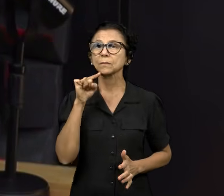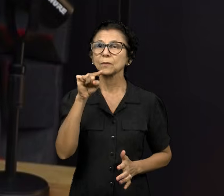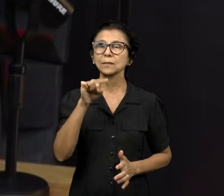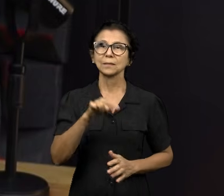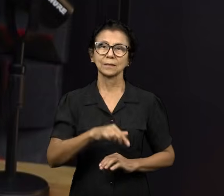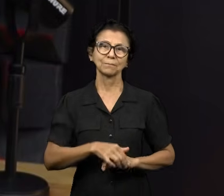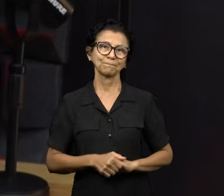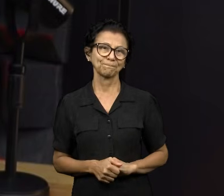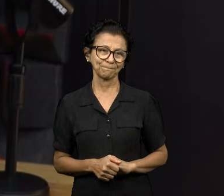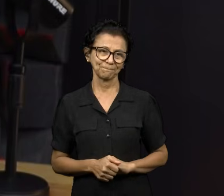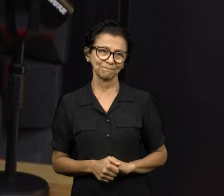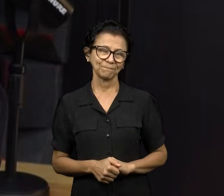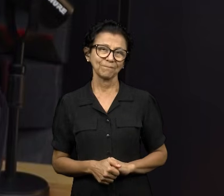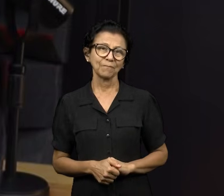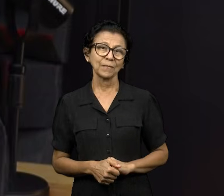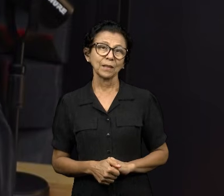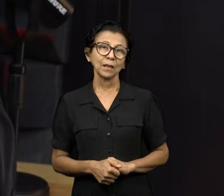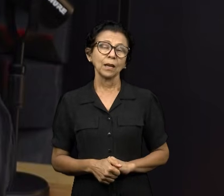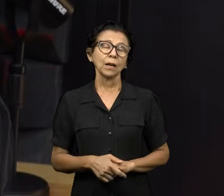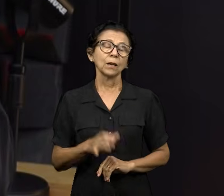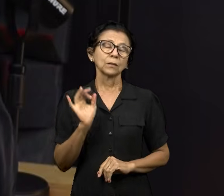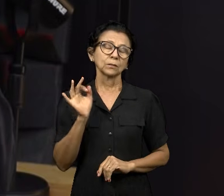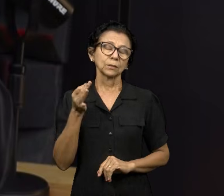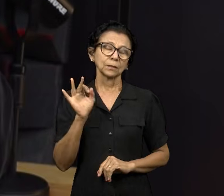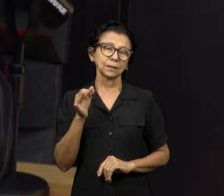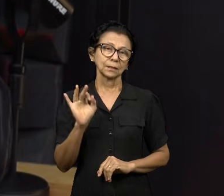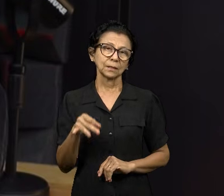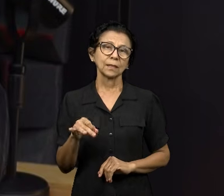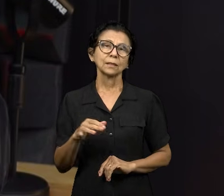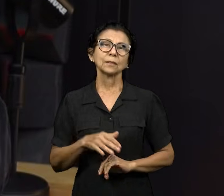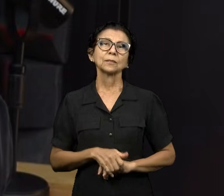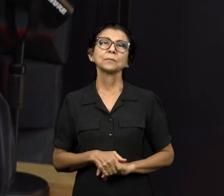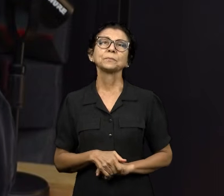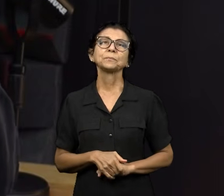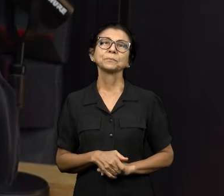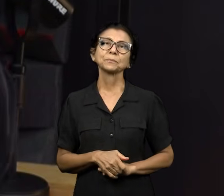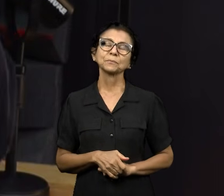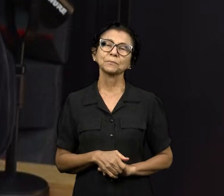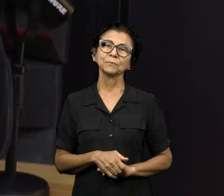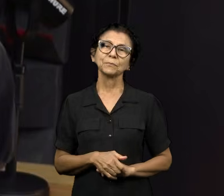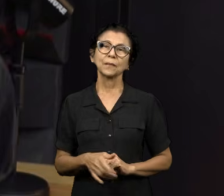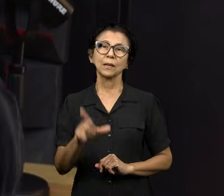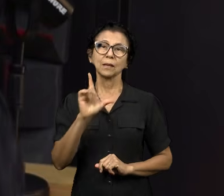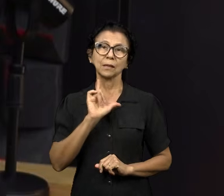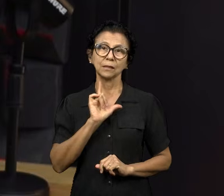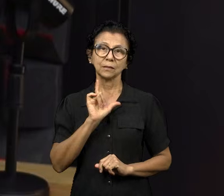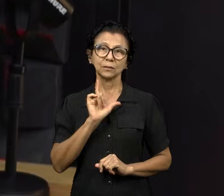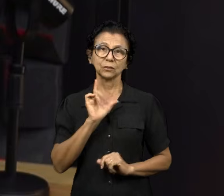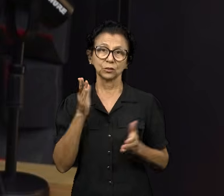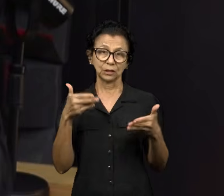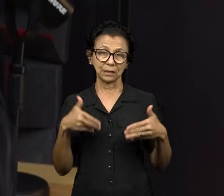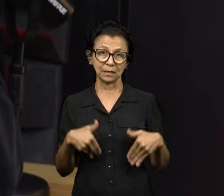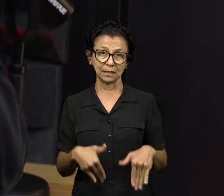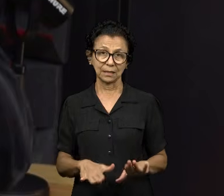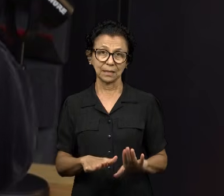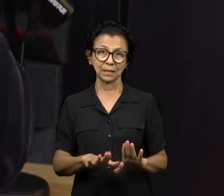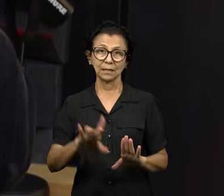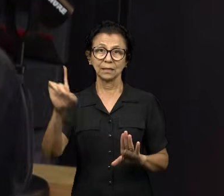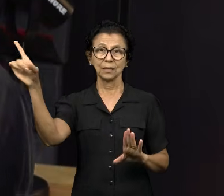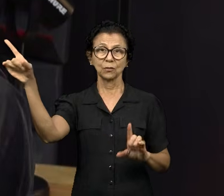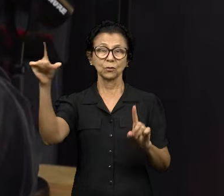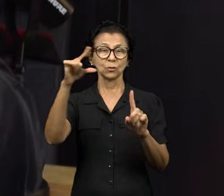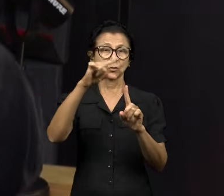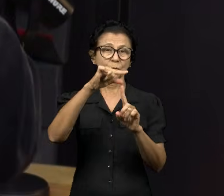escolheu antes, desde o ventre, talvez não, por certo, Jesus te escolheu antes que você nascesse. Sim. O Senhor te escolheu